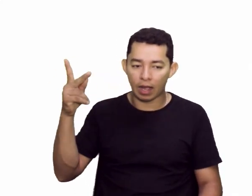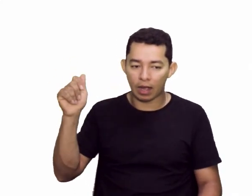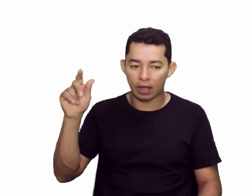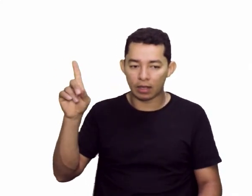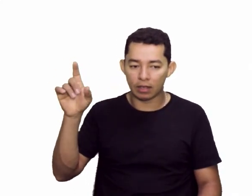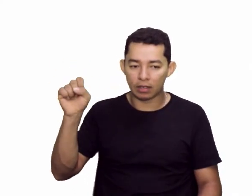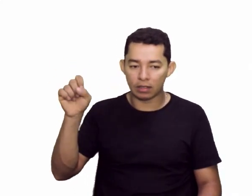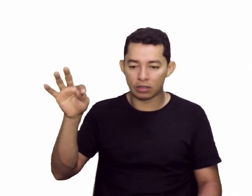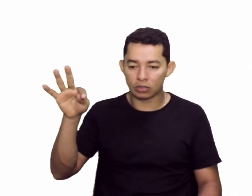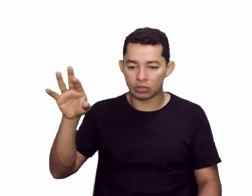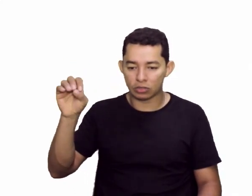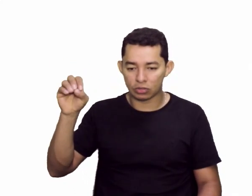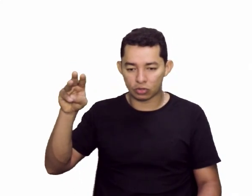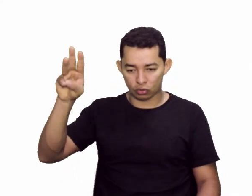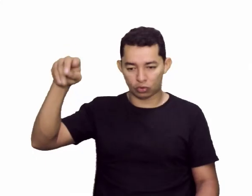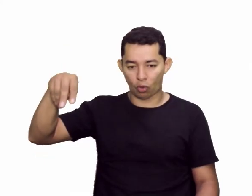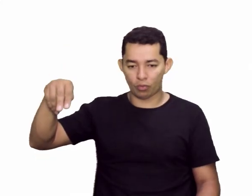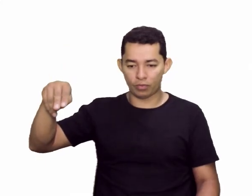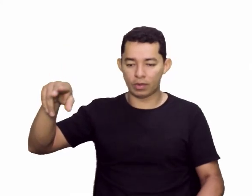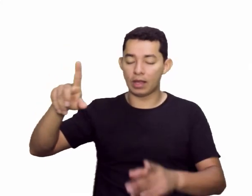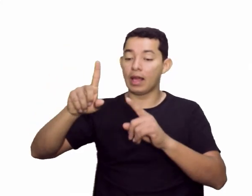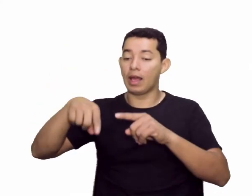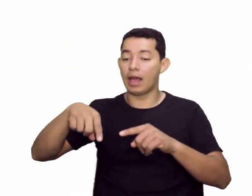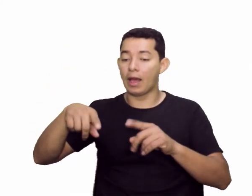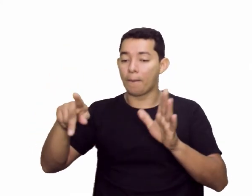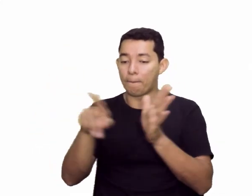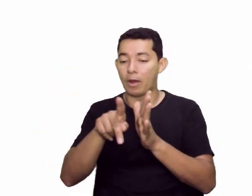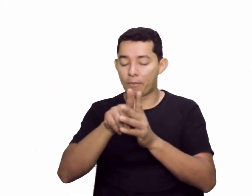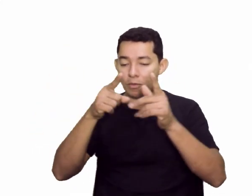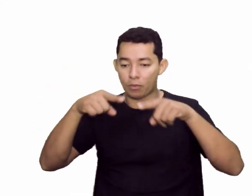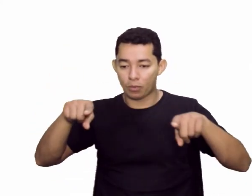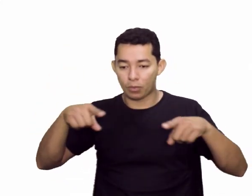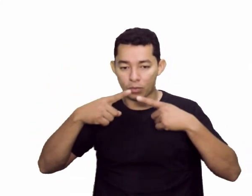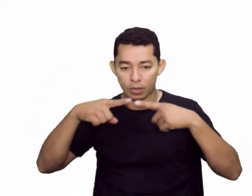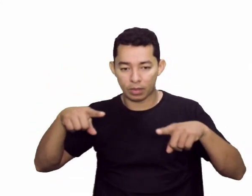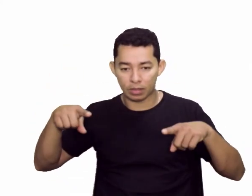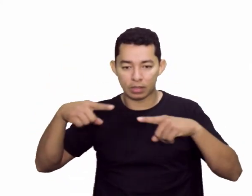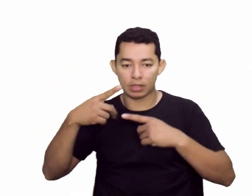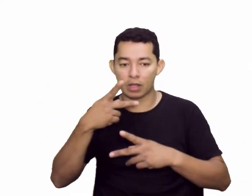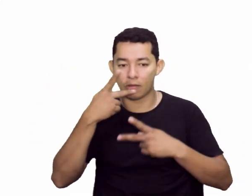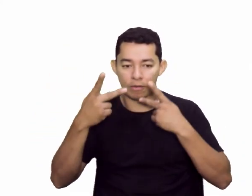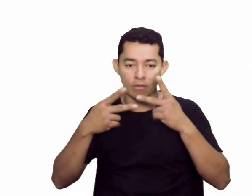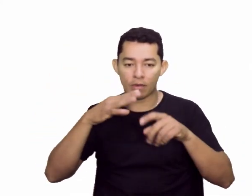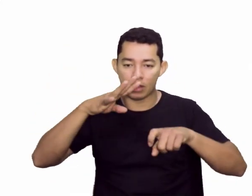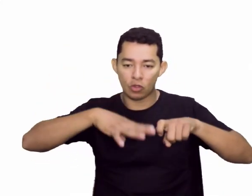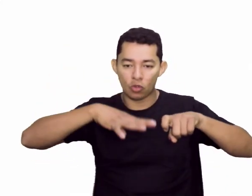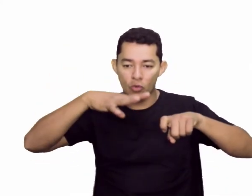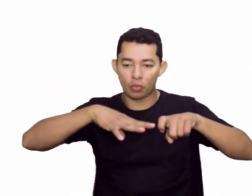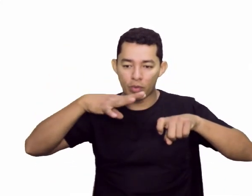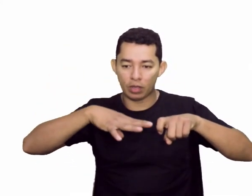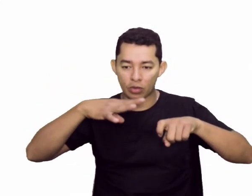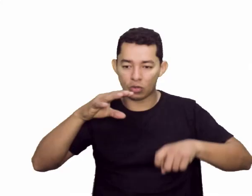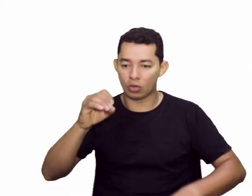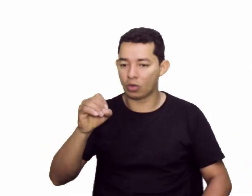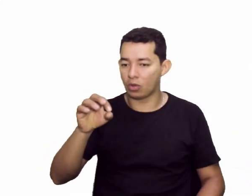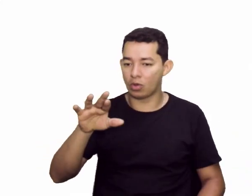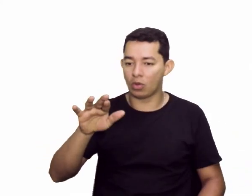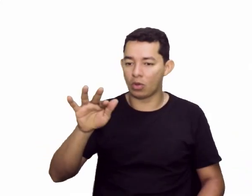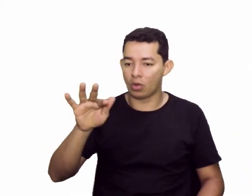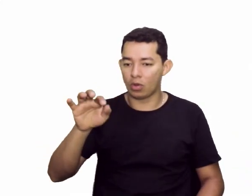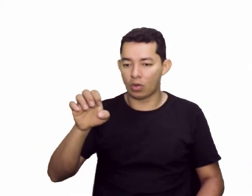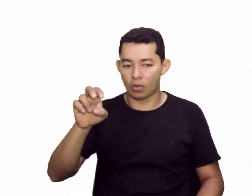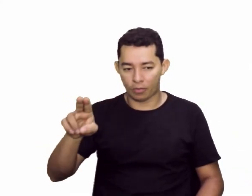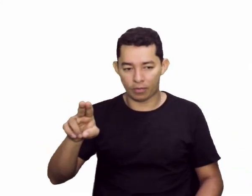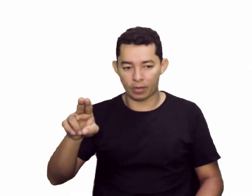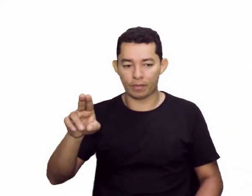Estados Unidos, né? Sobre o mito de Orfeu e Eurídice. Orfeu e Eurídice é uma